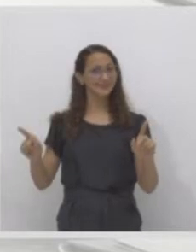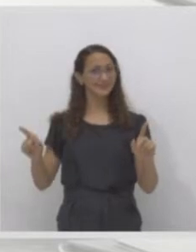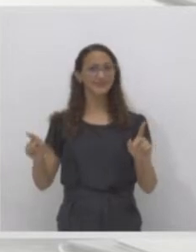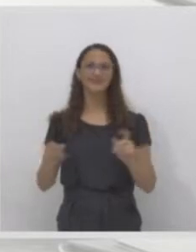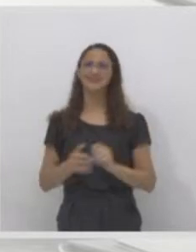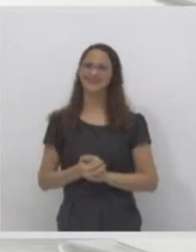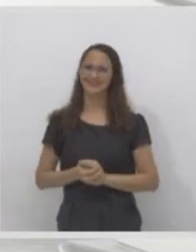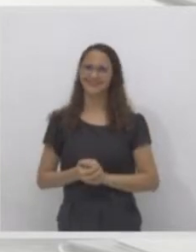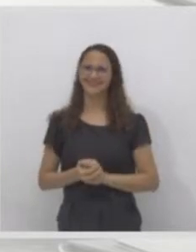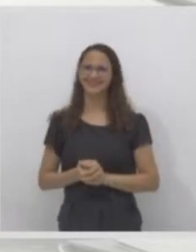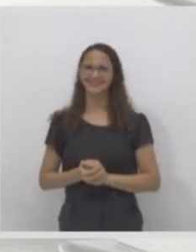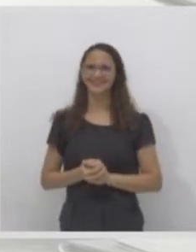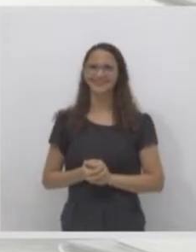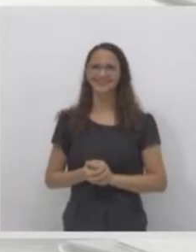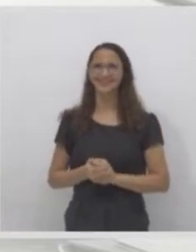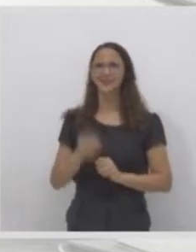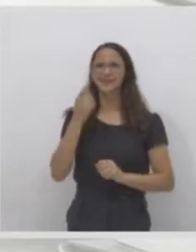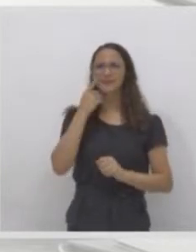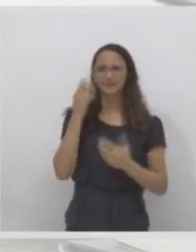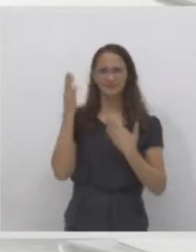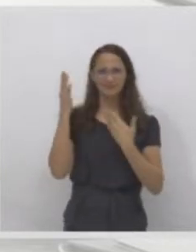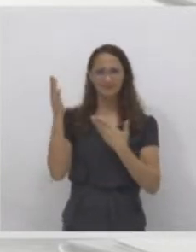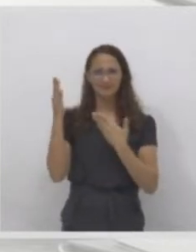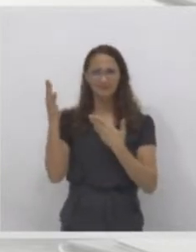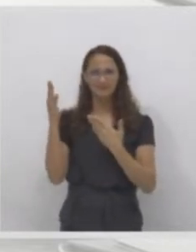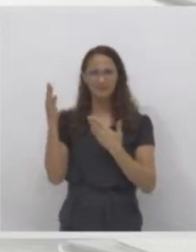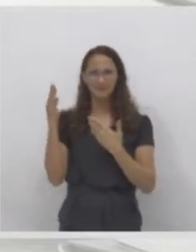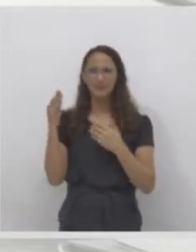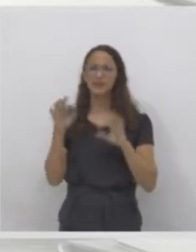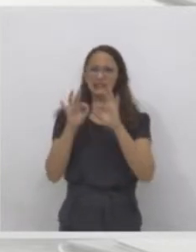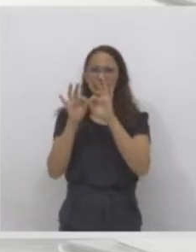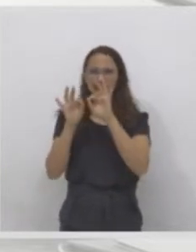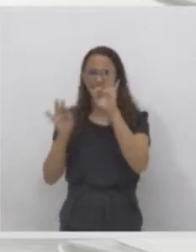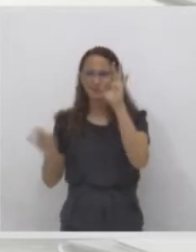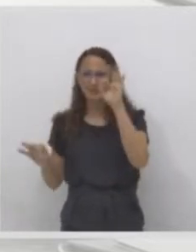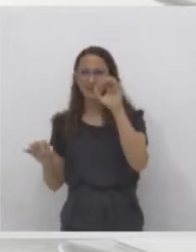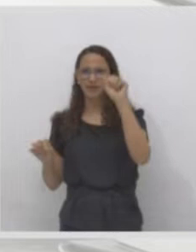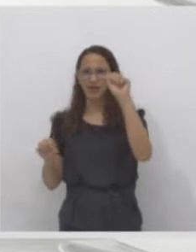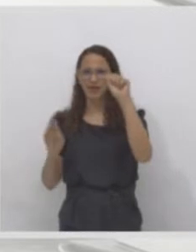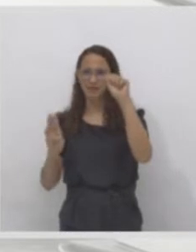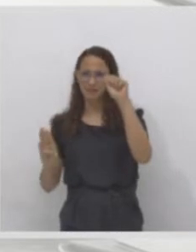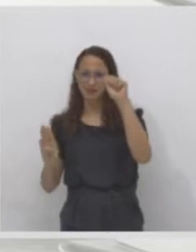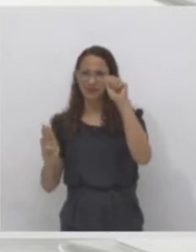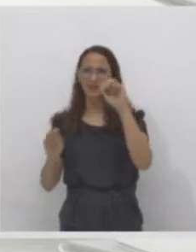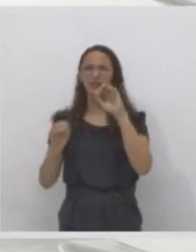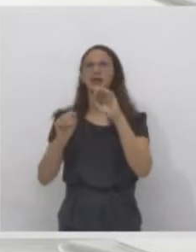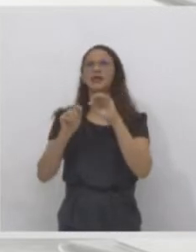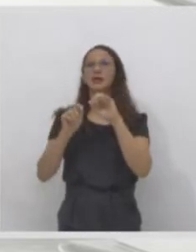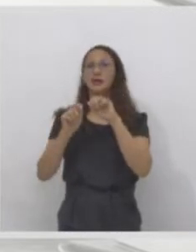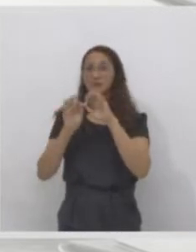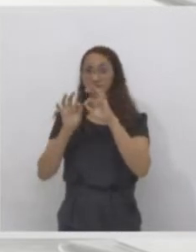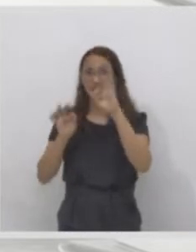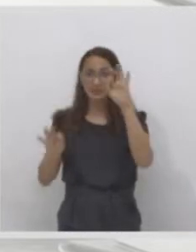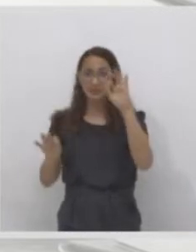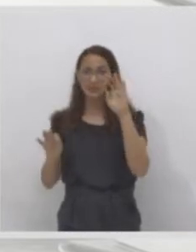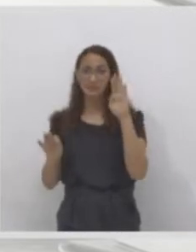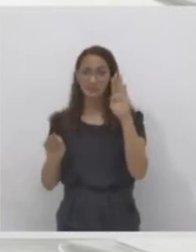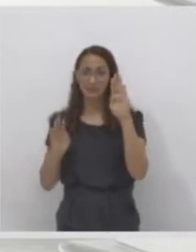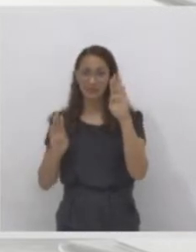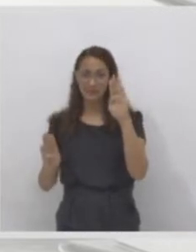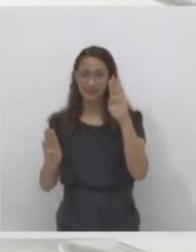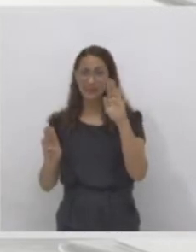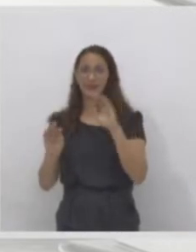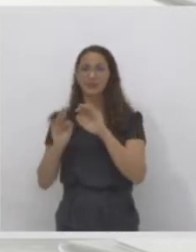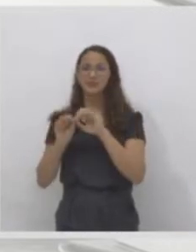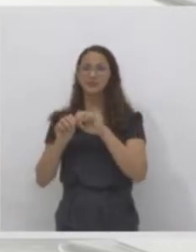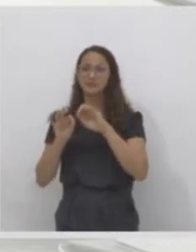nós temos medida de AB, medida de AC, medida de BC. Eu posso